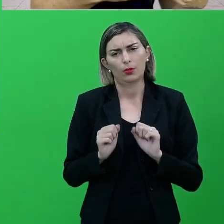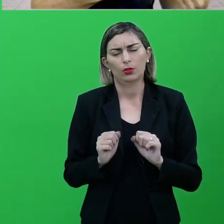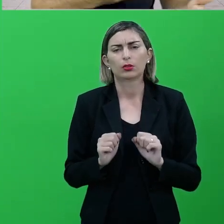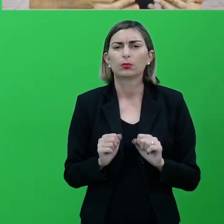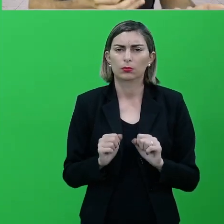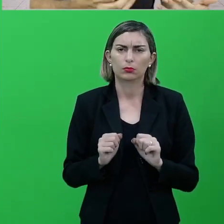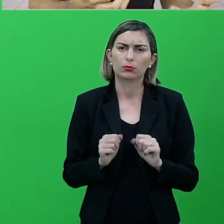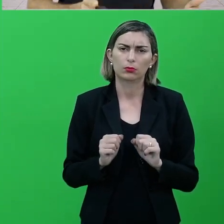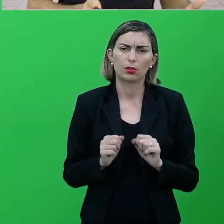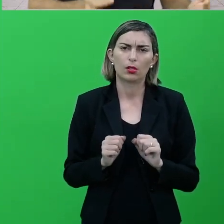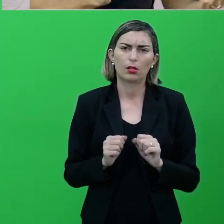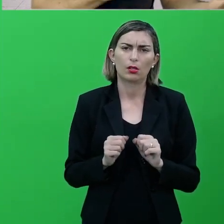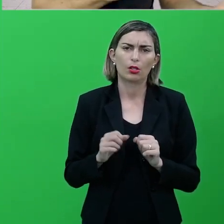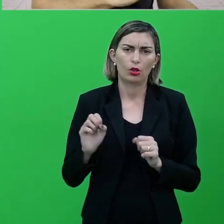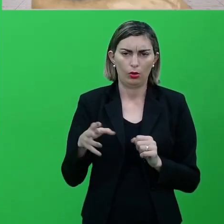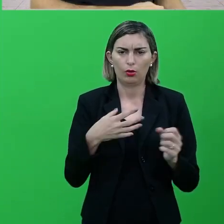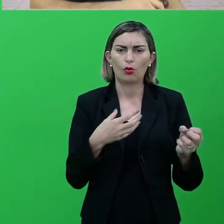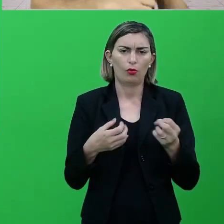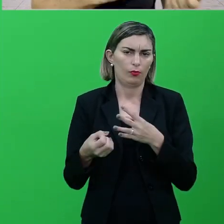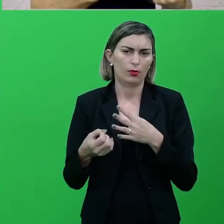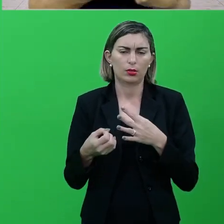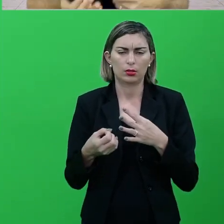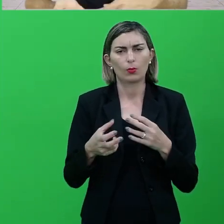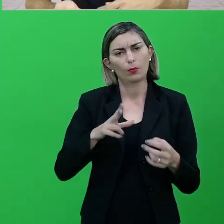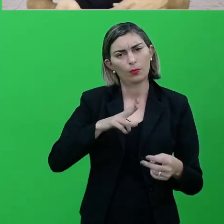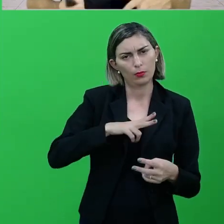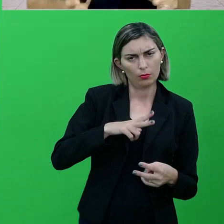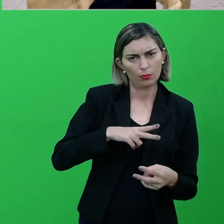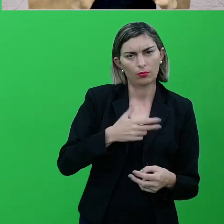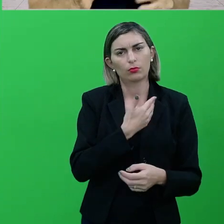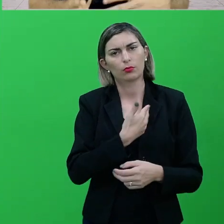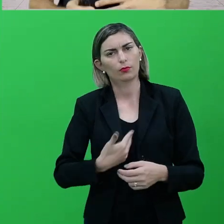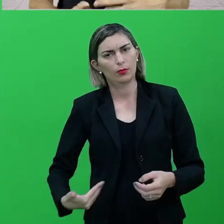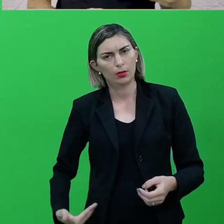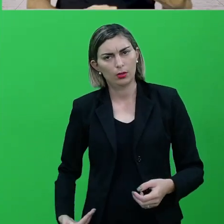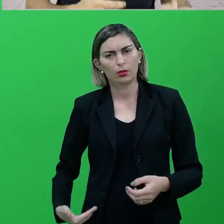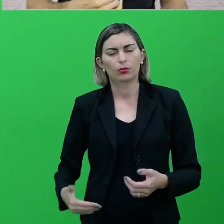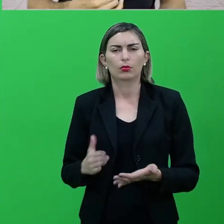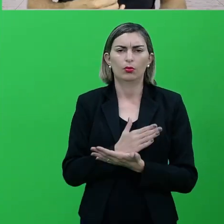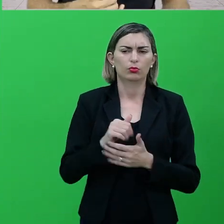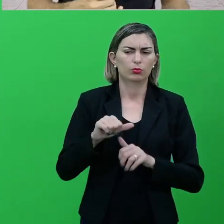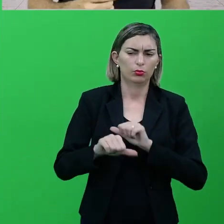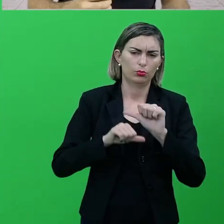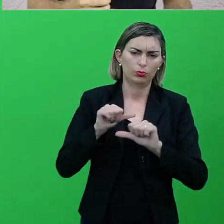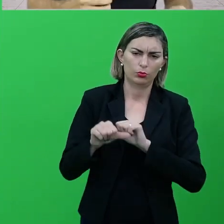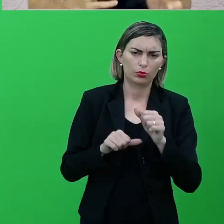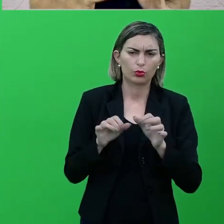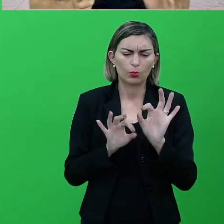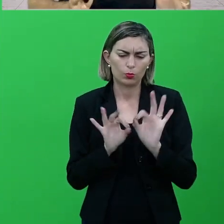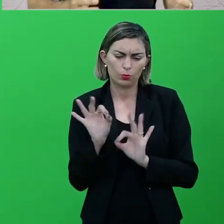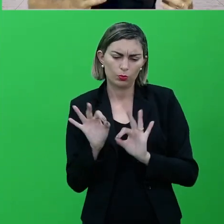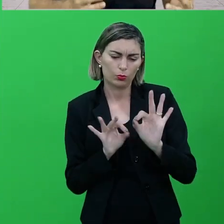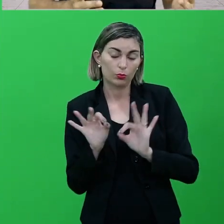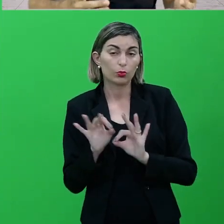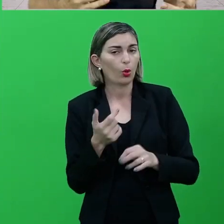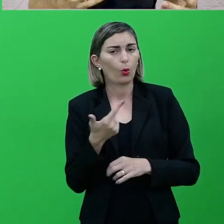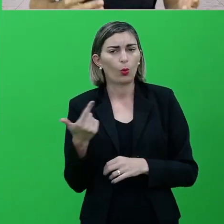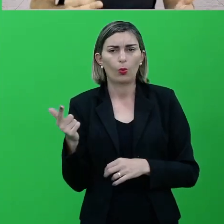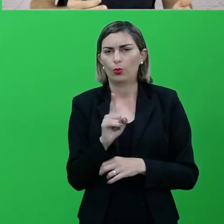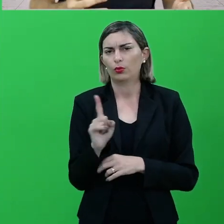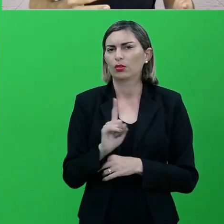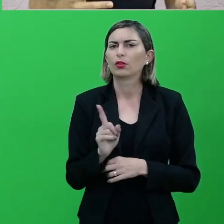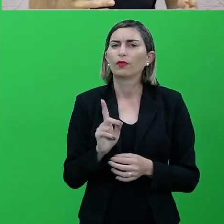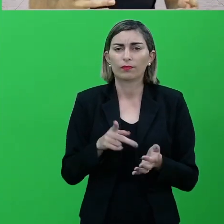né, métricas de inovação do setor privado para o setor público, com algumas modificações, com alguns ajustes. Outras não, outras realmente